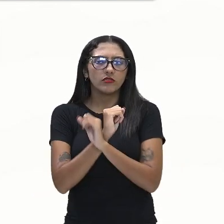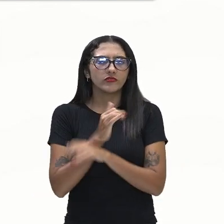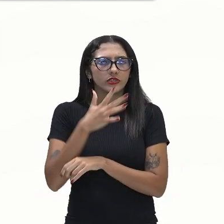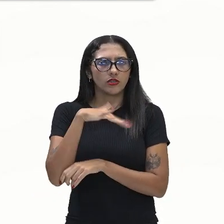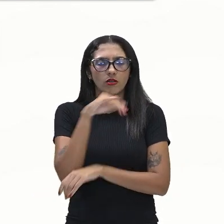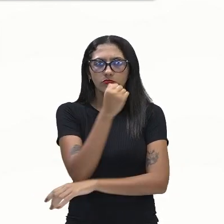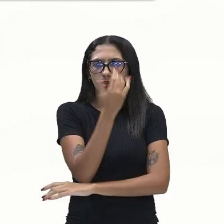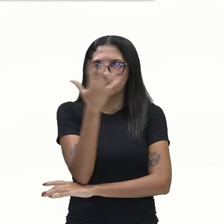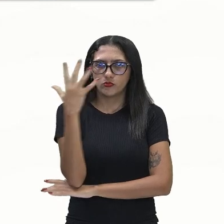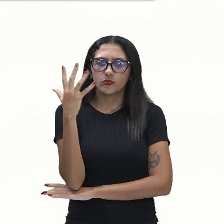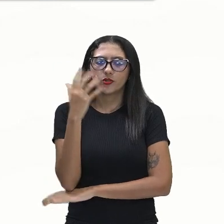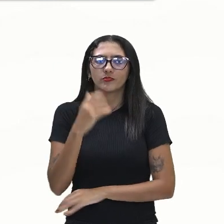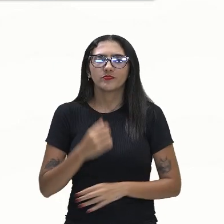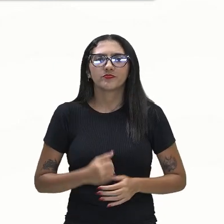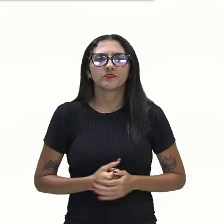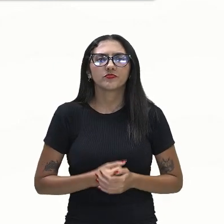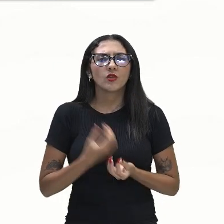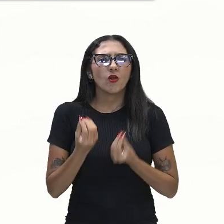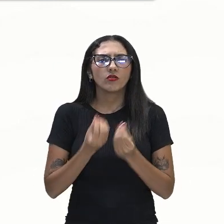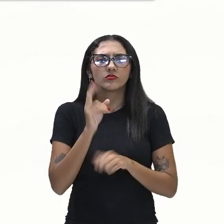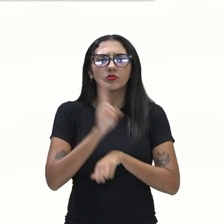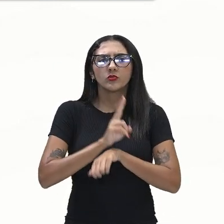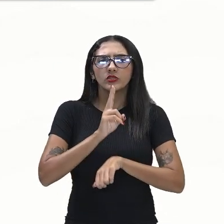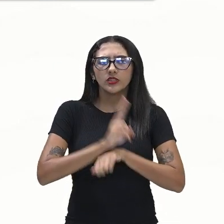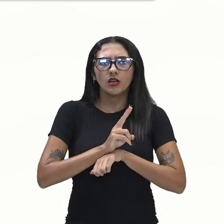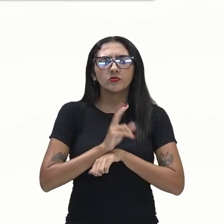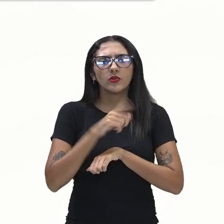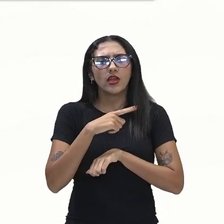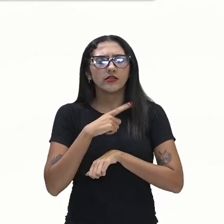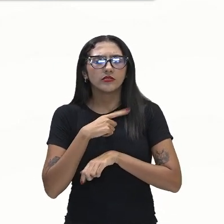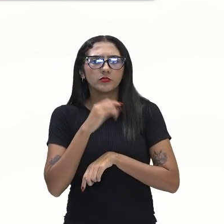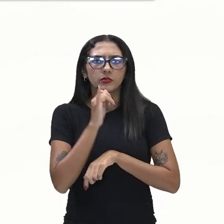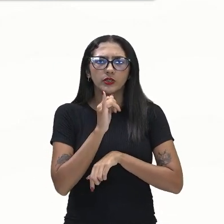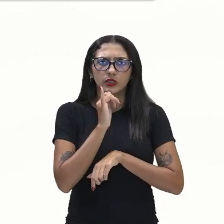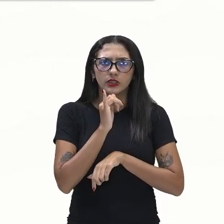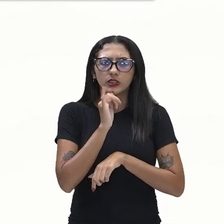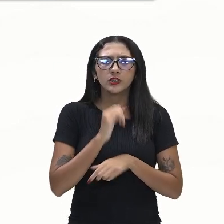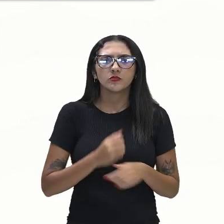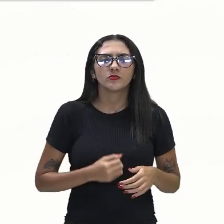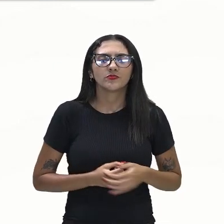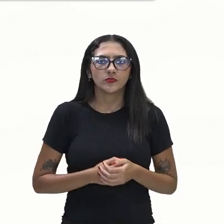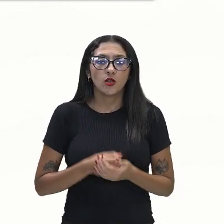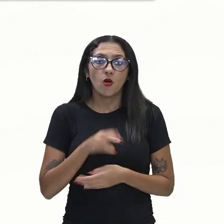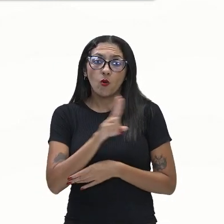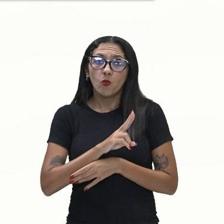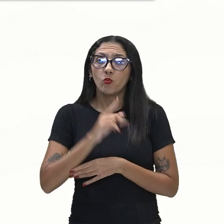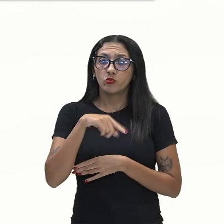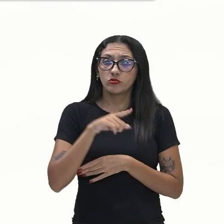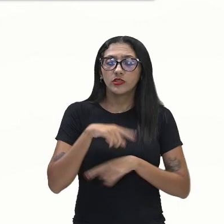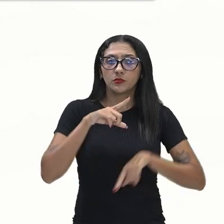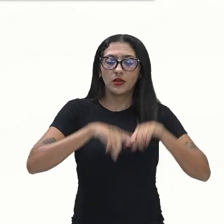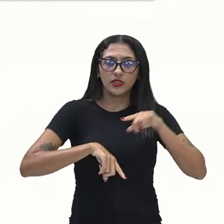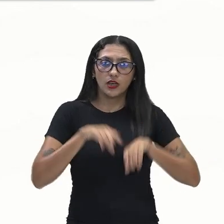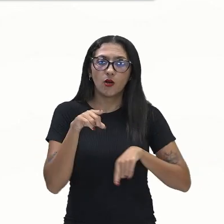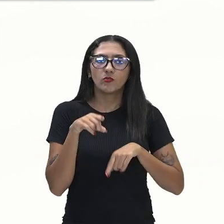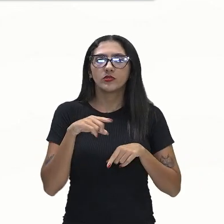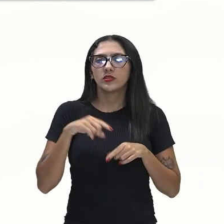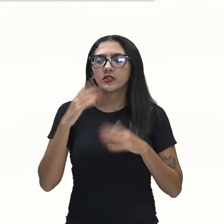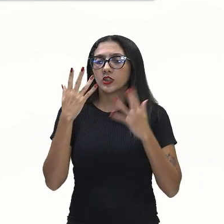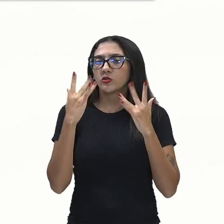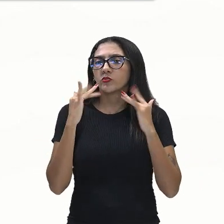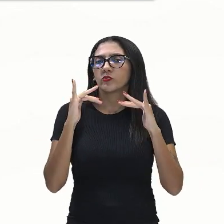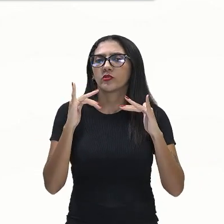natureza. A conservação, ele tem a ver com a presença do homem e uso desses recursos naturais. Então, nós temos aí